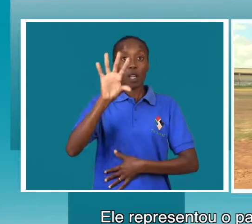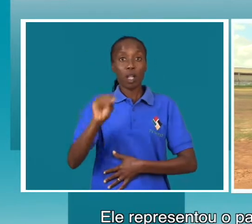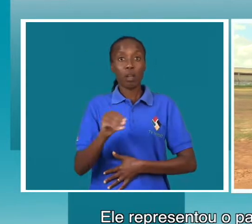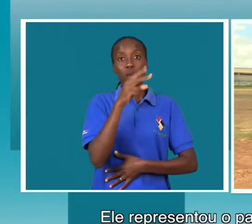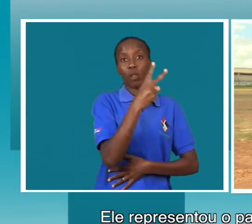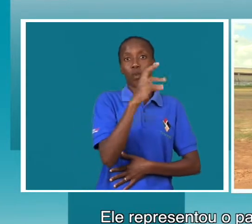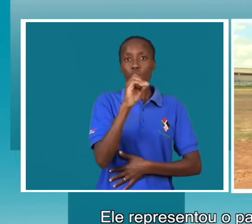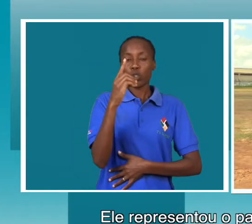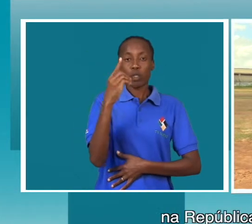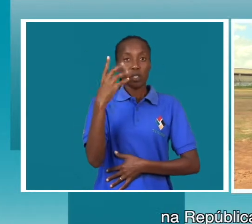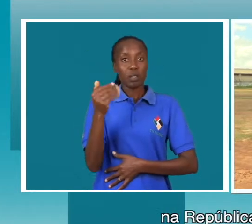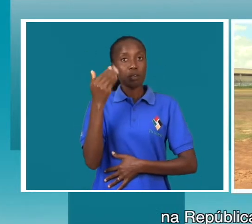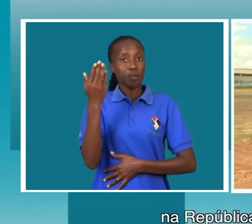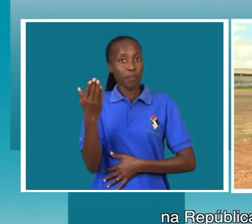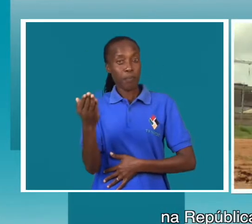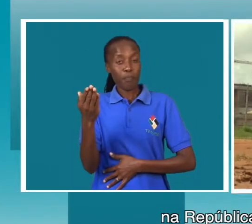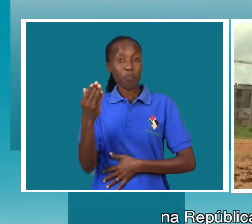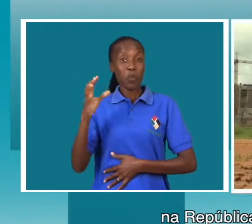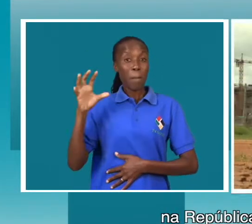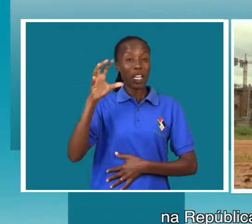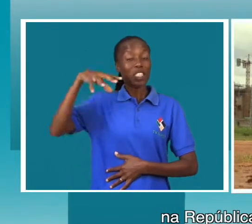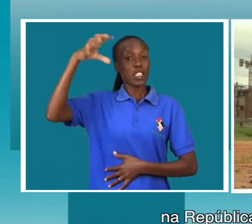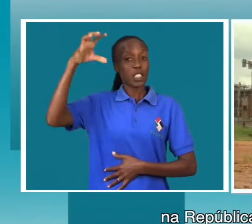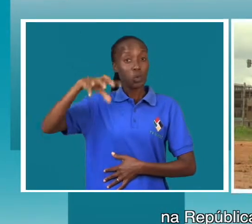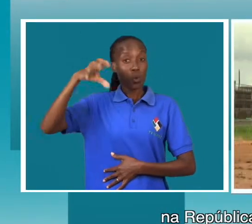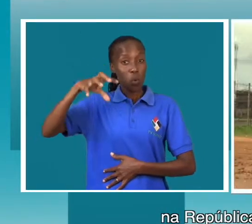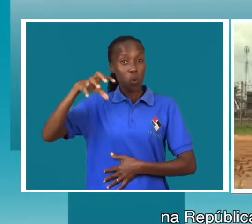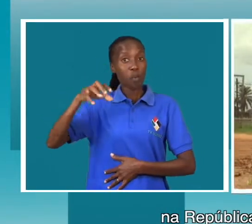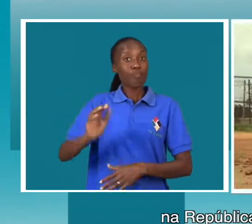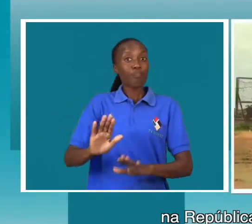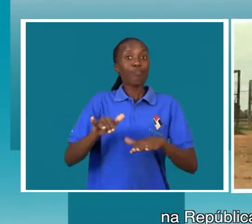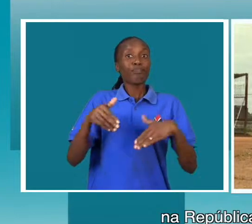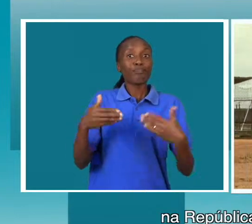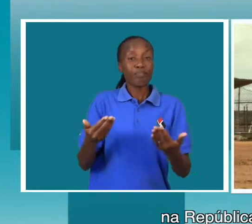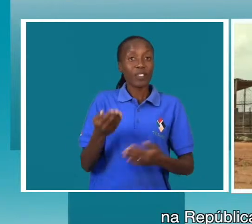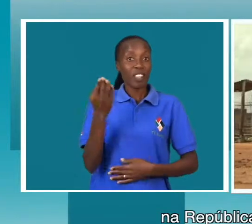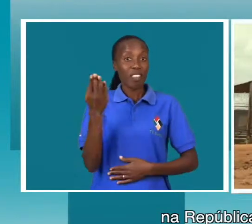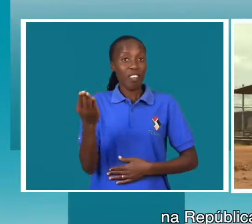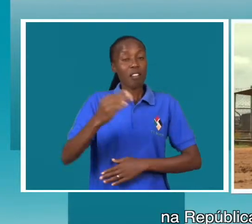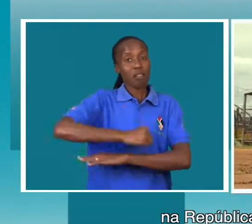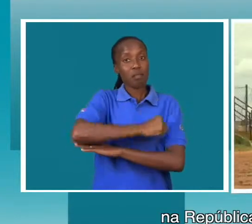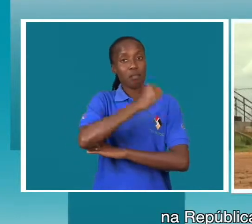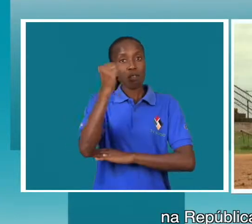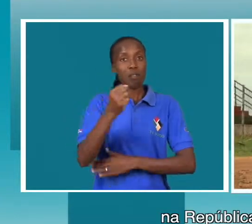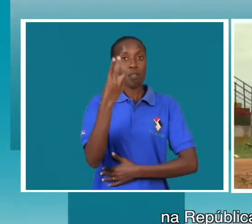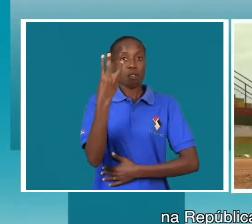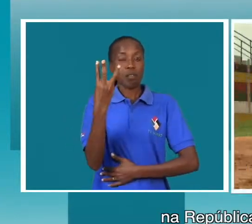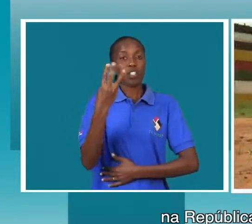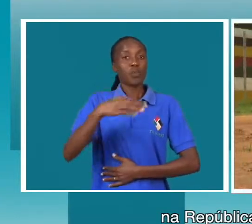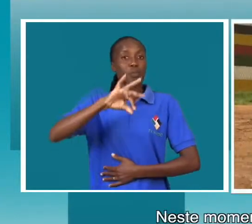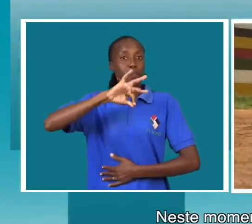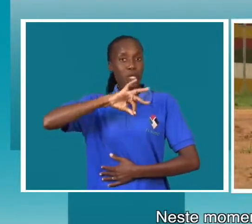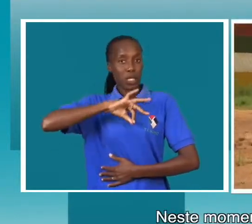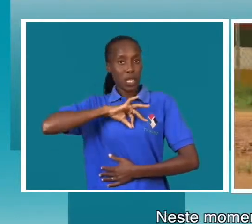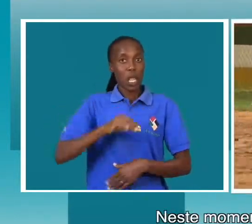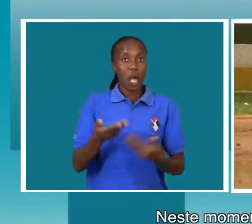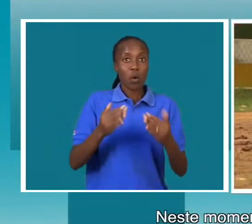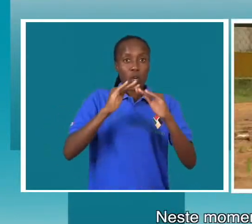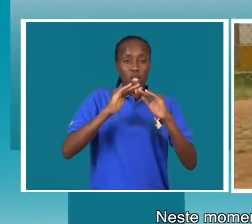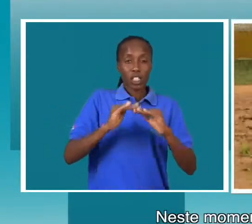2015 na República Democrática do Congo, onde ganhou três medalhas. Neste